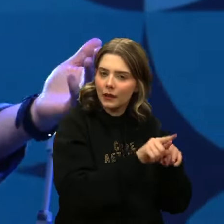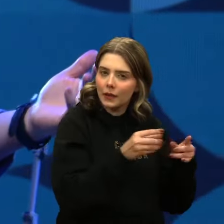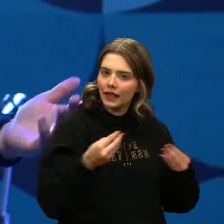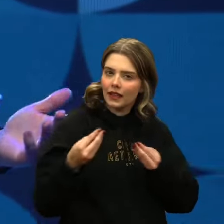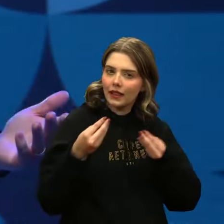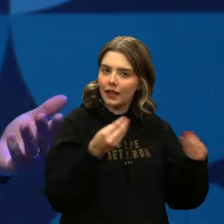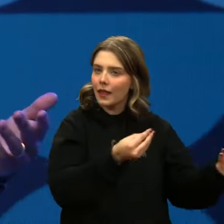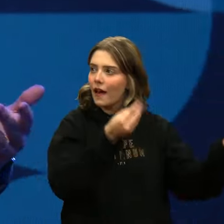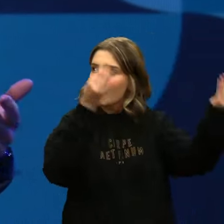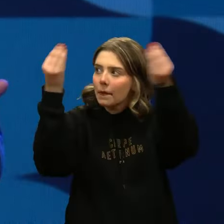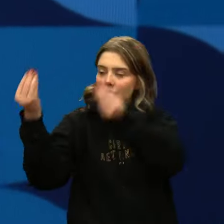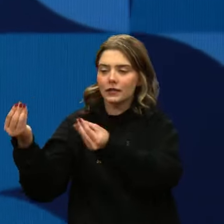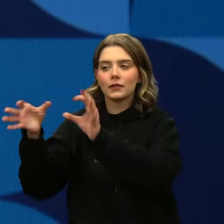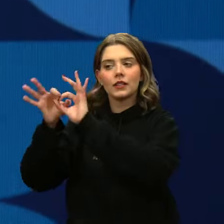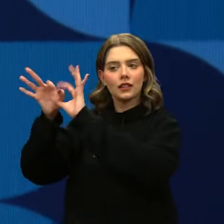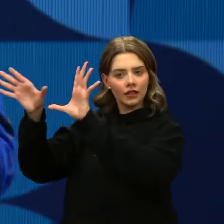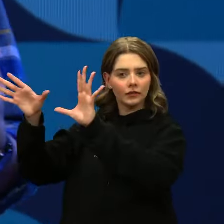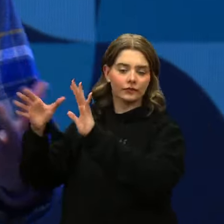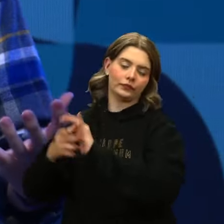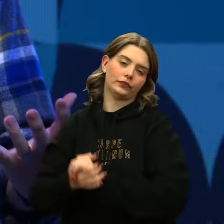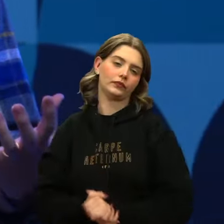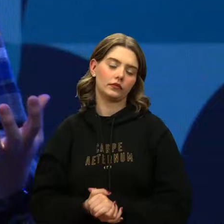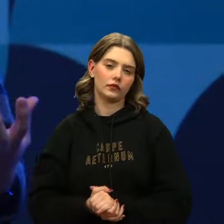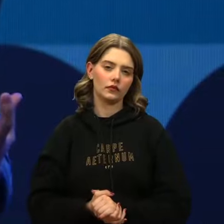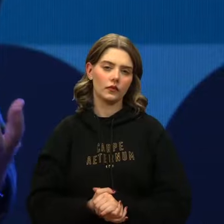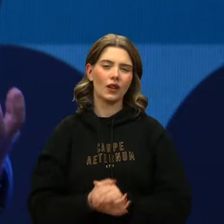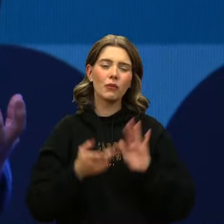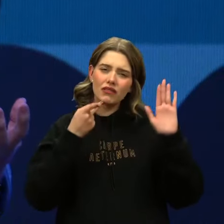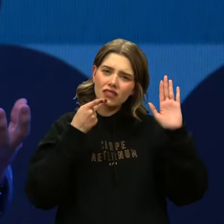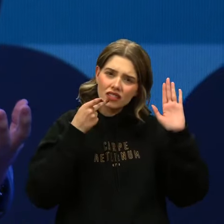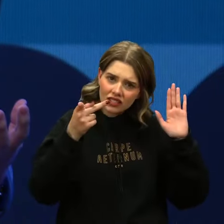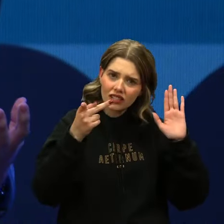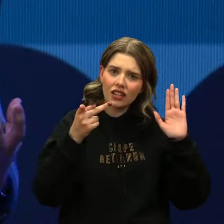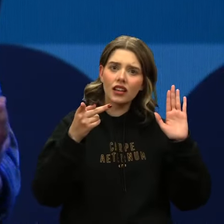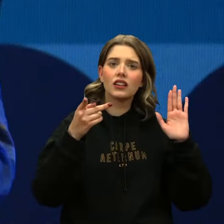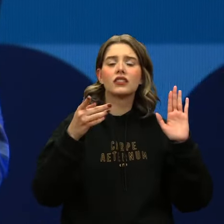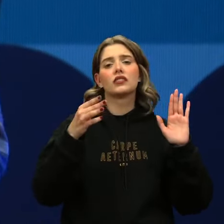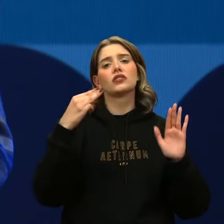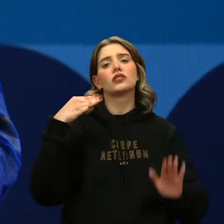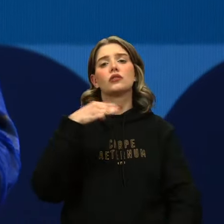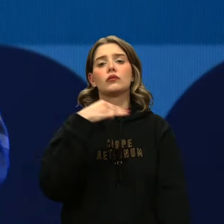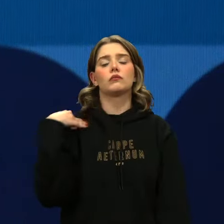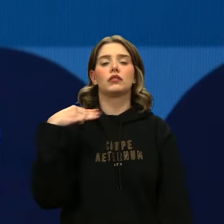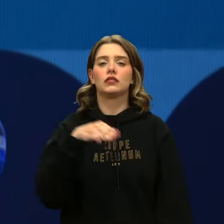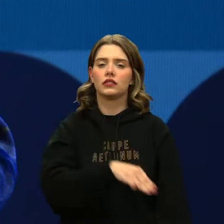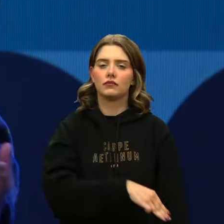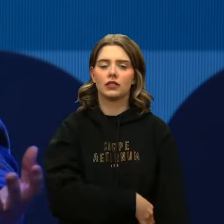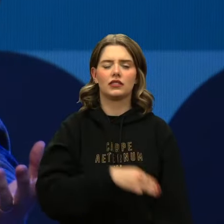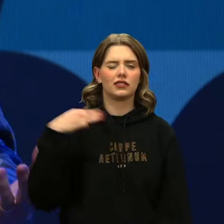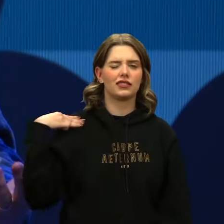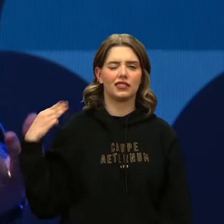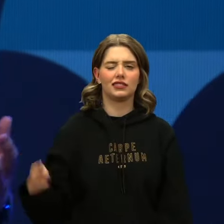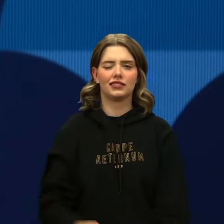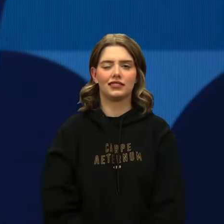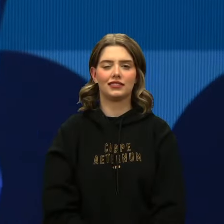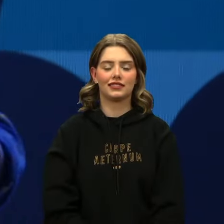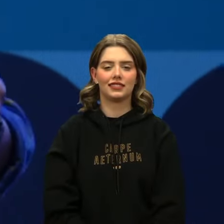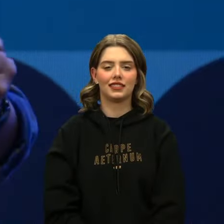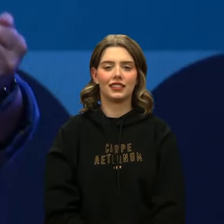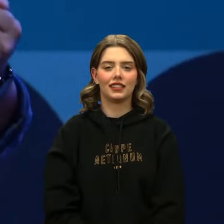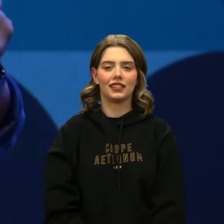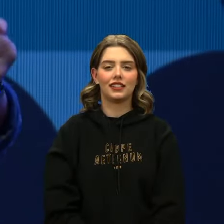profecia messiânica. Essa figura desse que guarda a sala do trono, desse